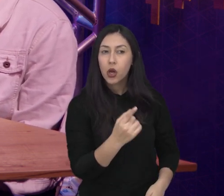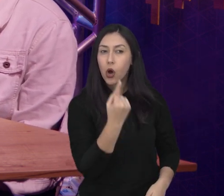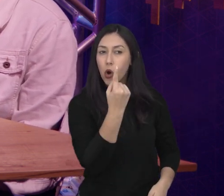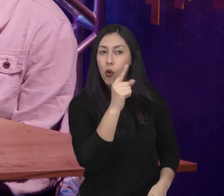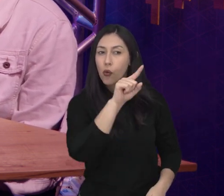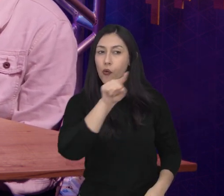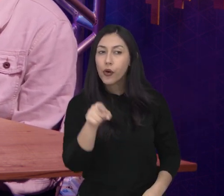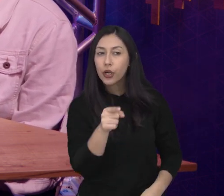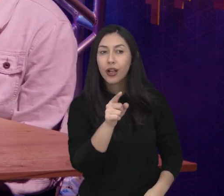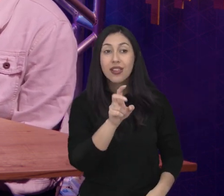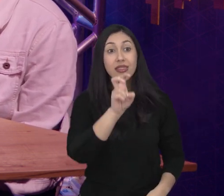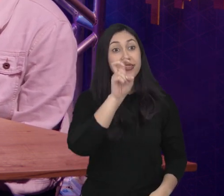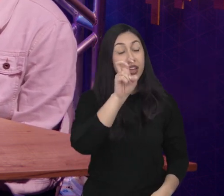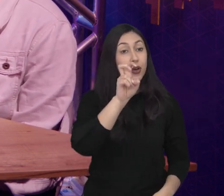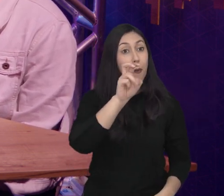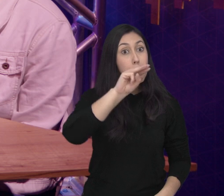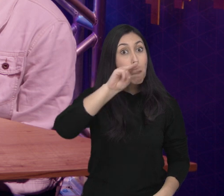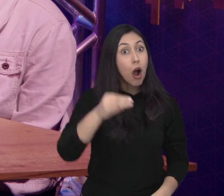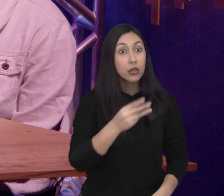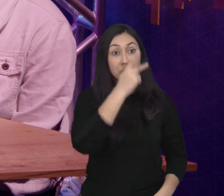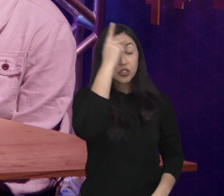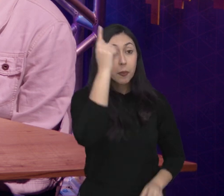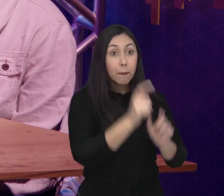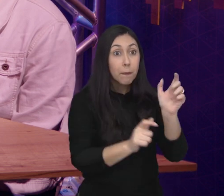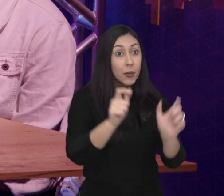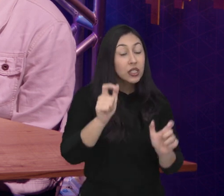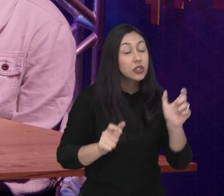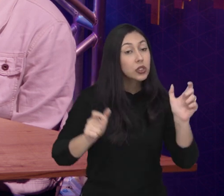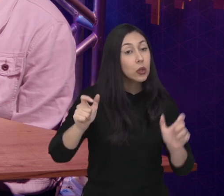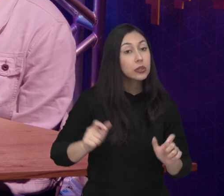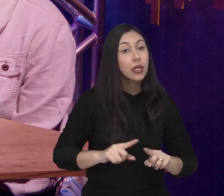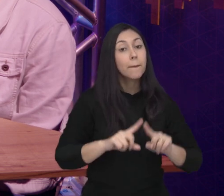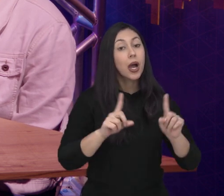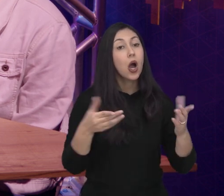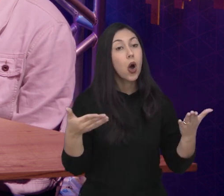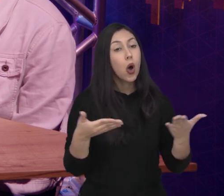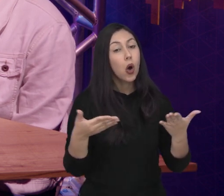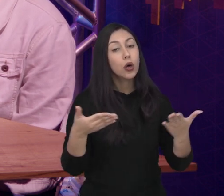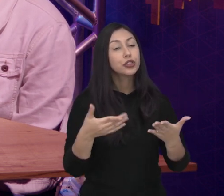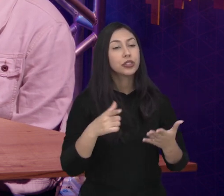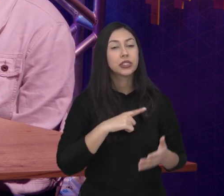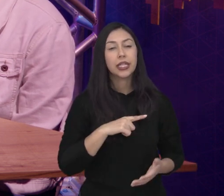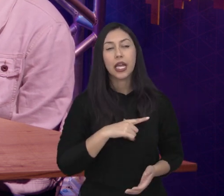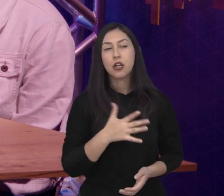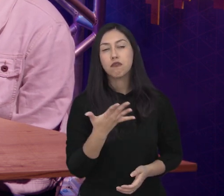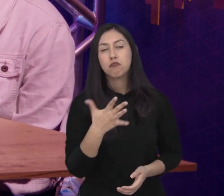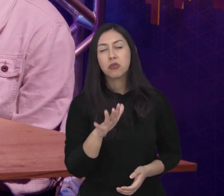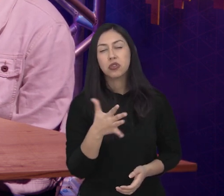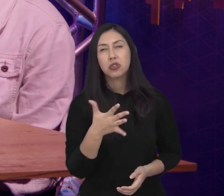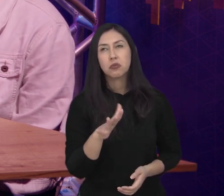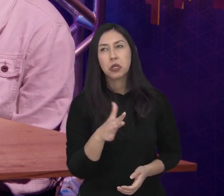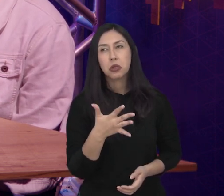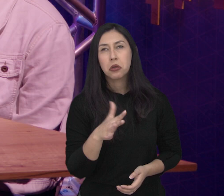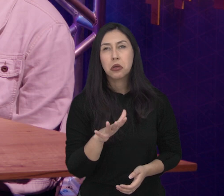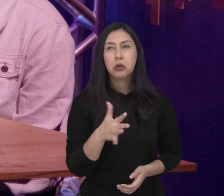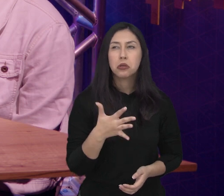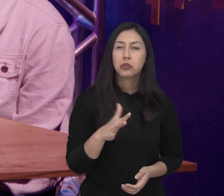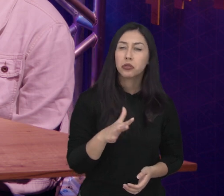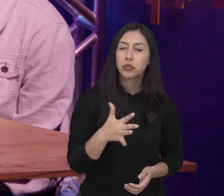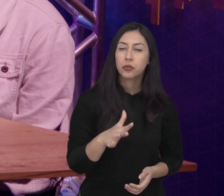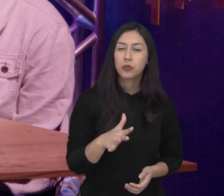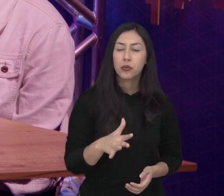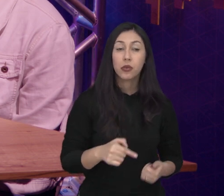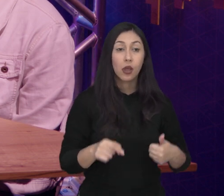1,5 milhão, então, de pessoas que vêm para cá, e hoje a gente vai ter, então, mais ou menos um número de que